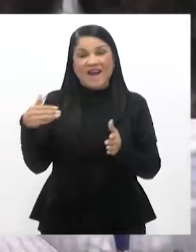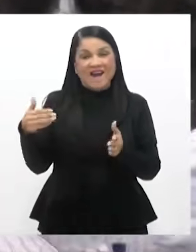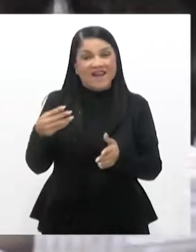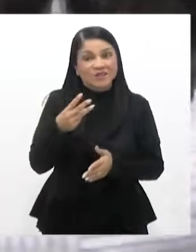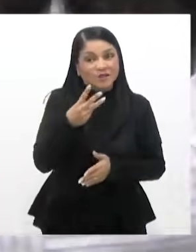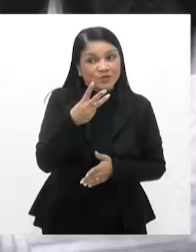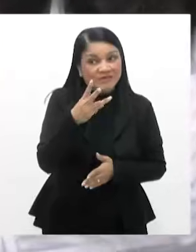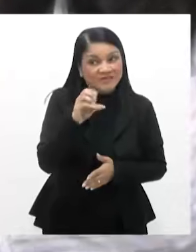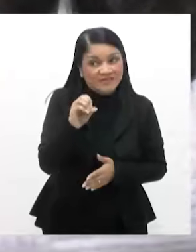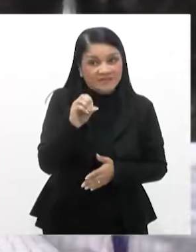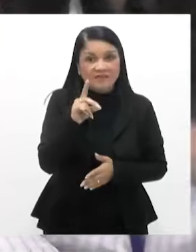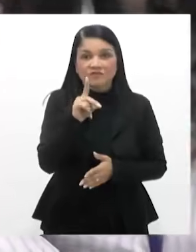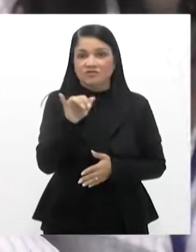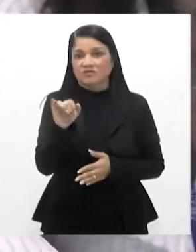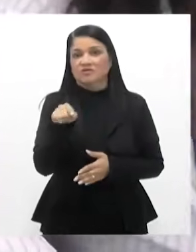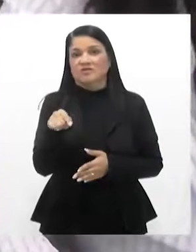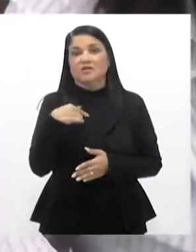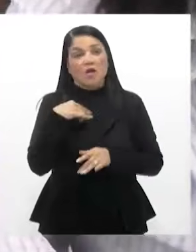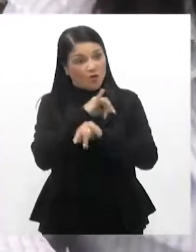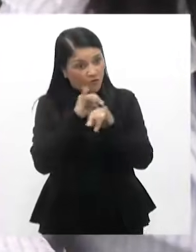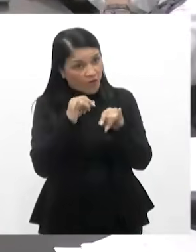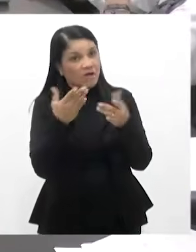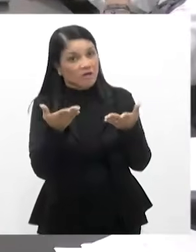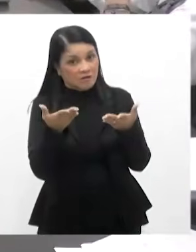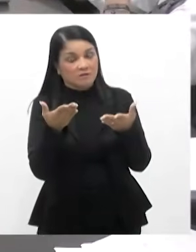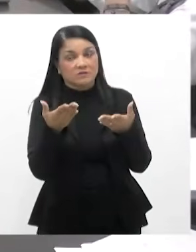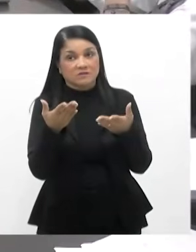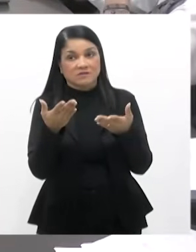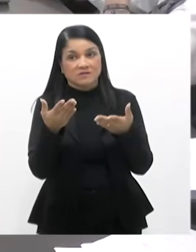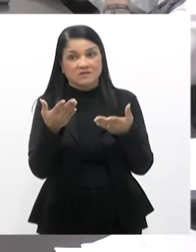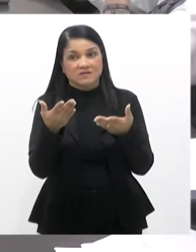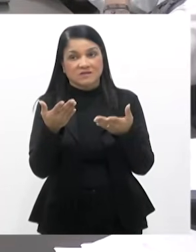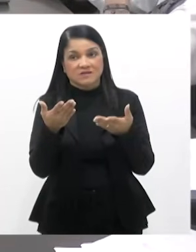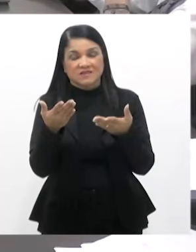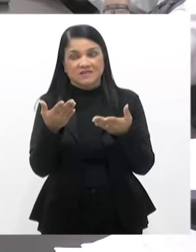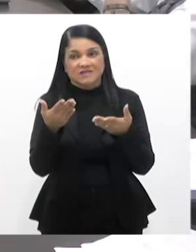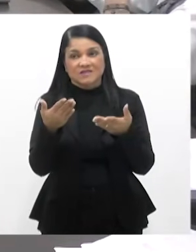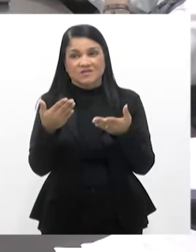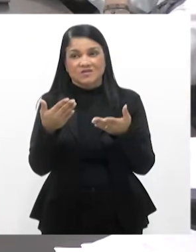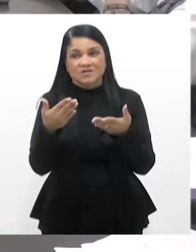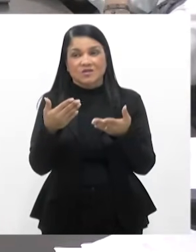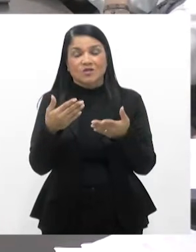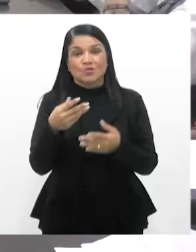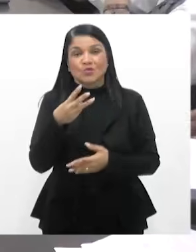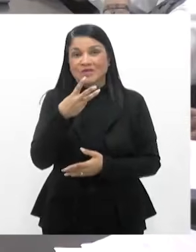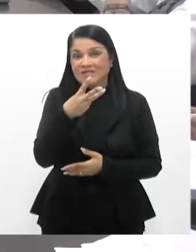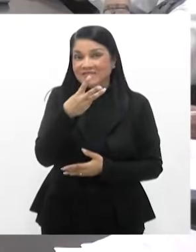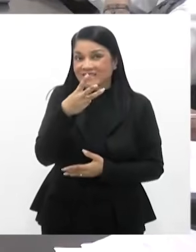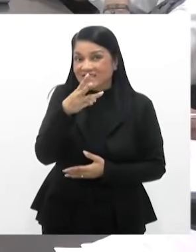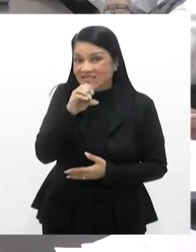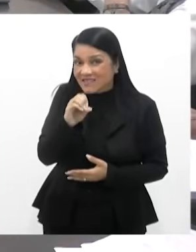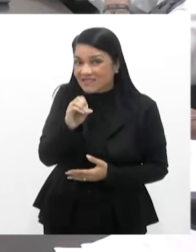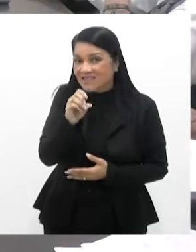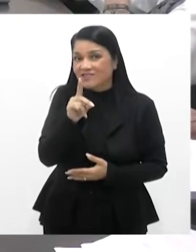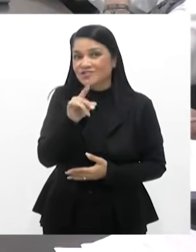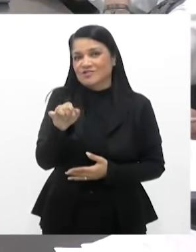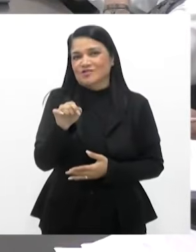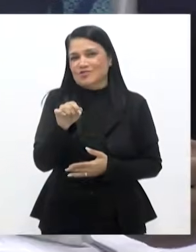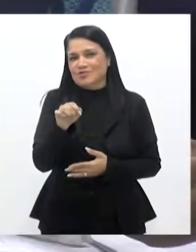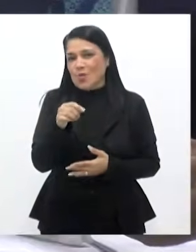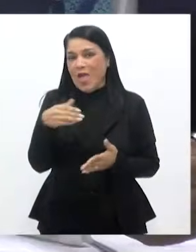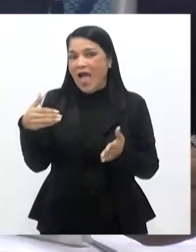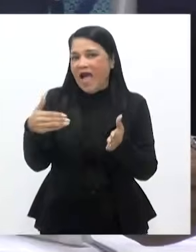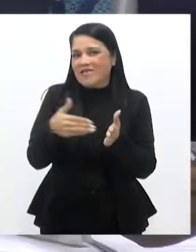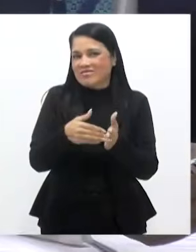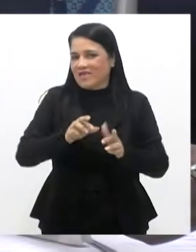eu estou falando. Sim, Mas mas é tá, exatamente Tá isso que eu certo estou que vai falando. ser em 30 dias. vai ser, não é até, é no 30º. Artigo 5º. Artigo